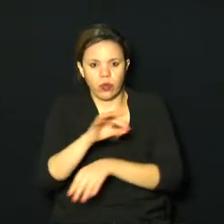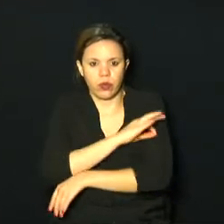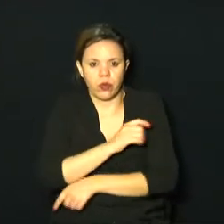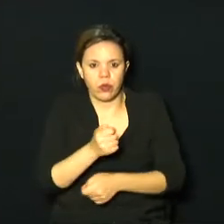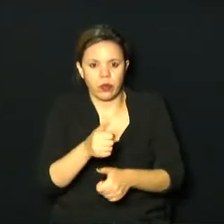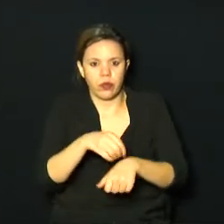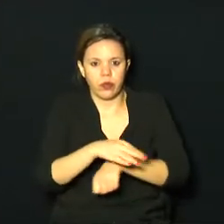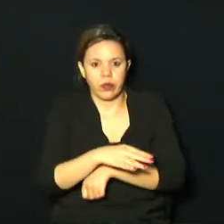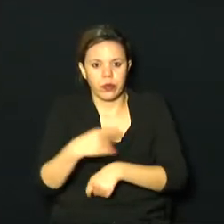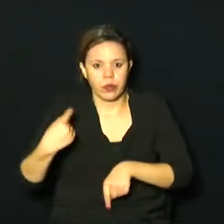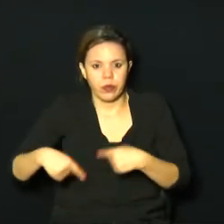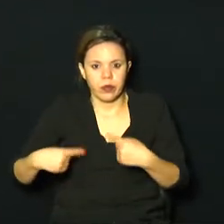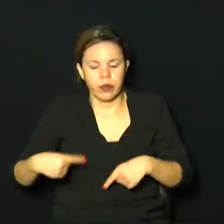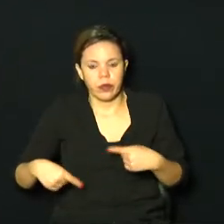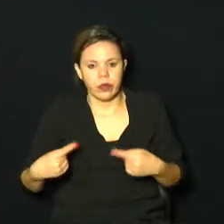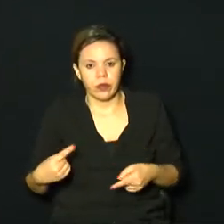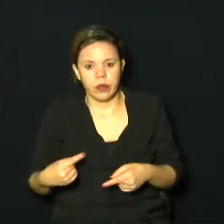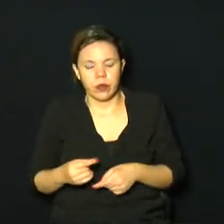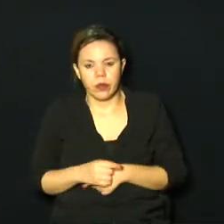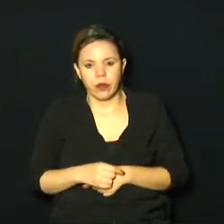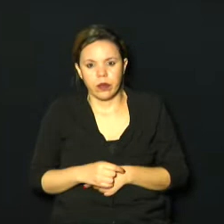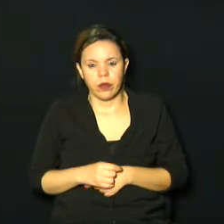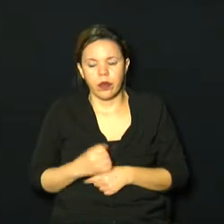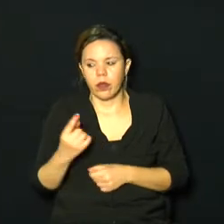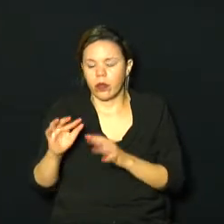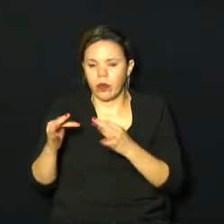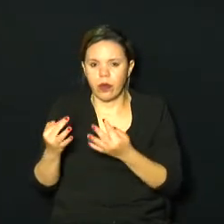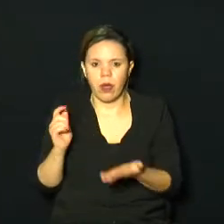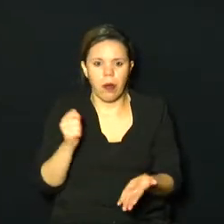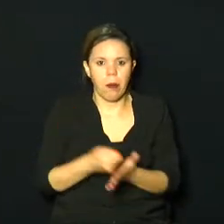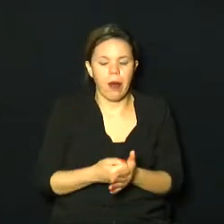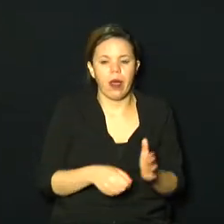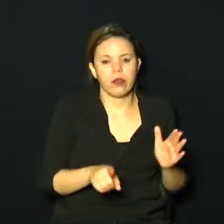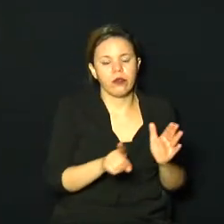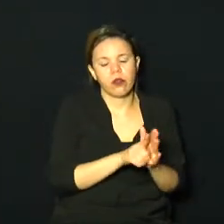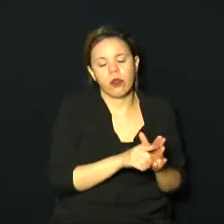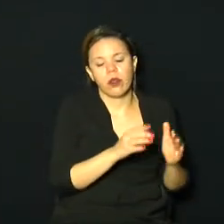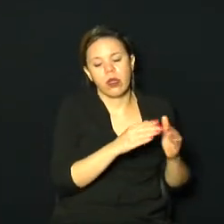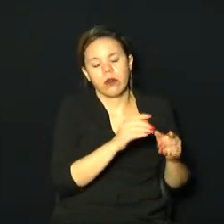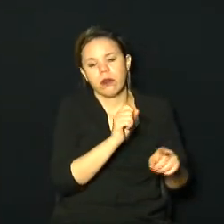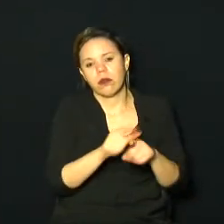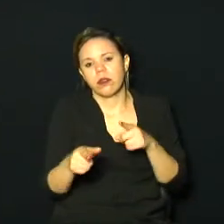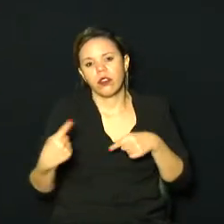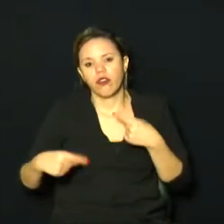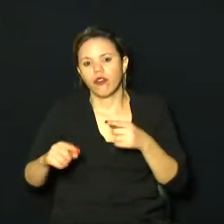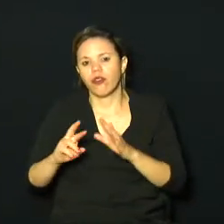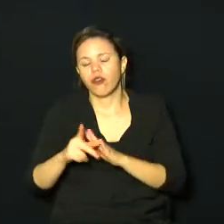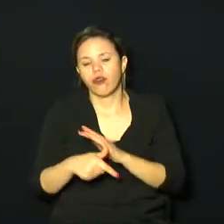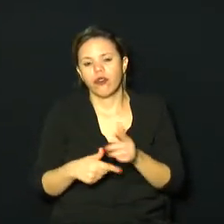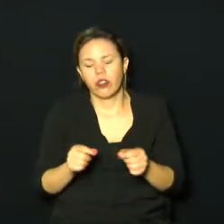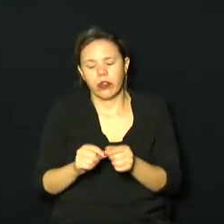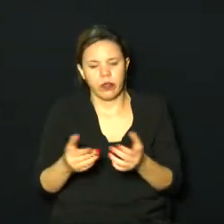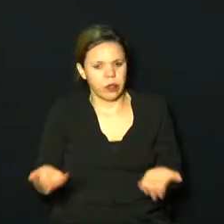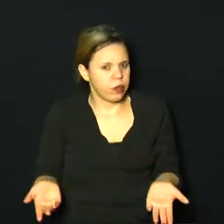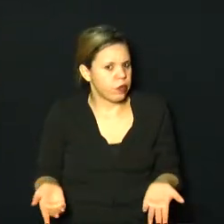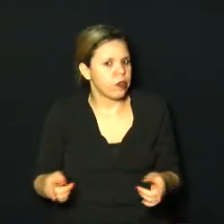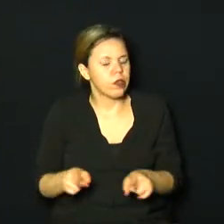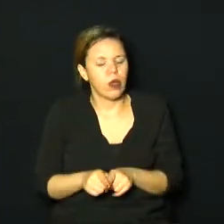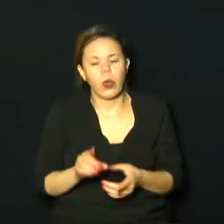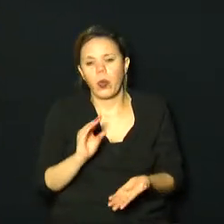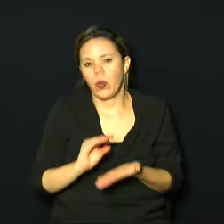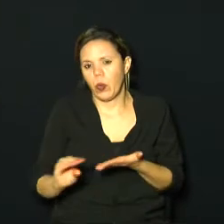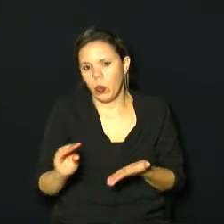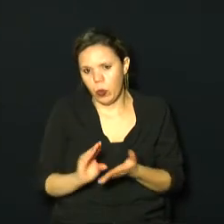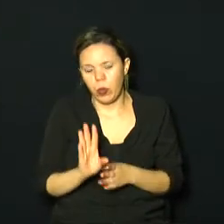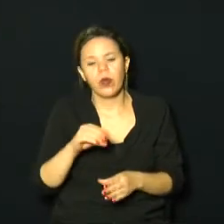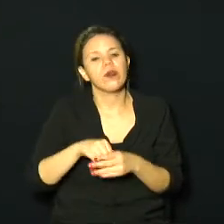Nós podemos discutir, as famílias recebem, vai pagar o proprietário, quer discutir outras formas para se fazer isso, tem verbas e instrumentos